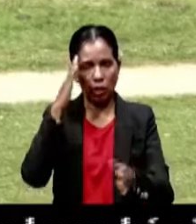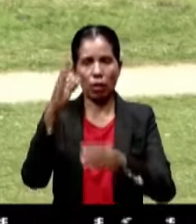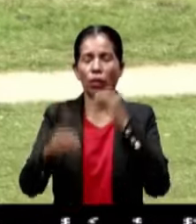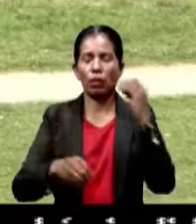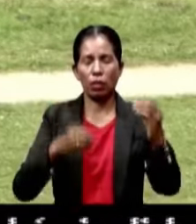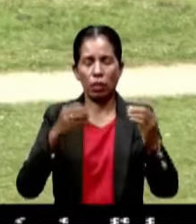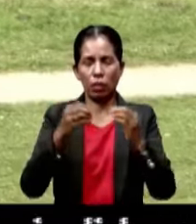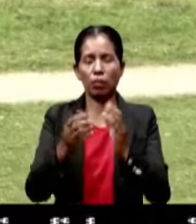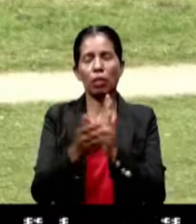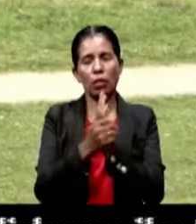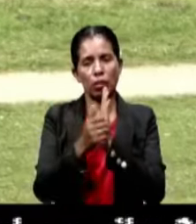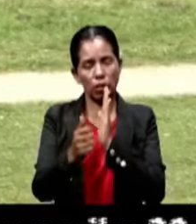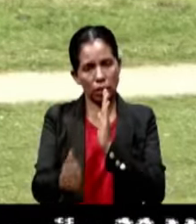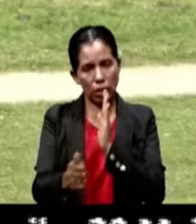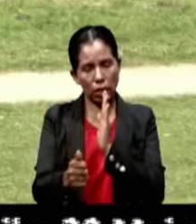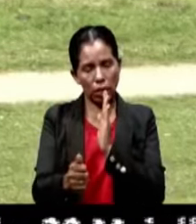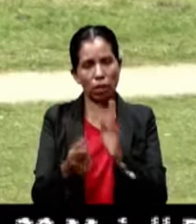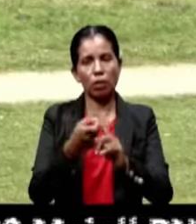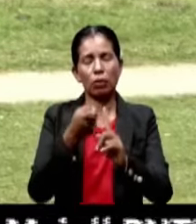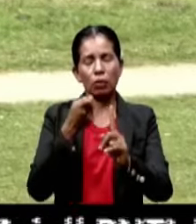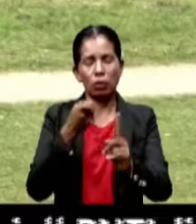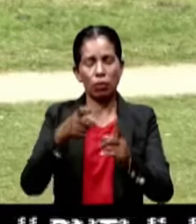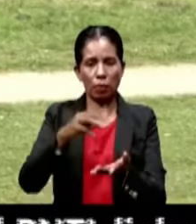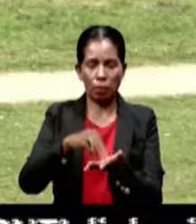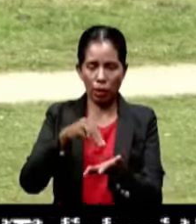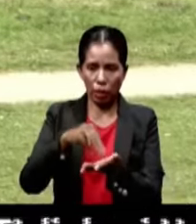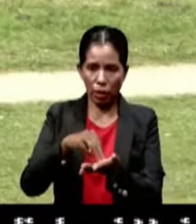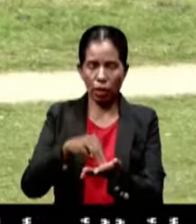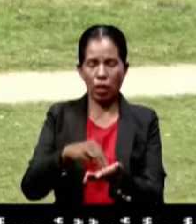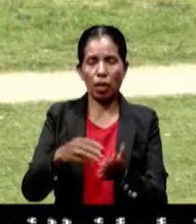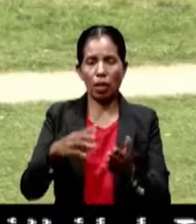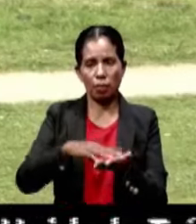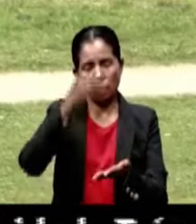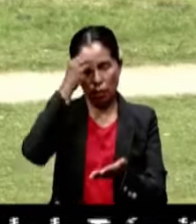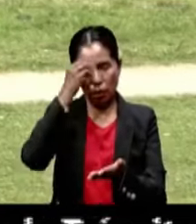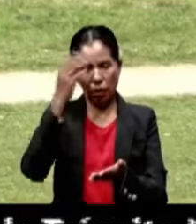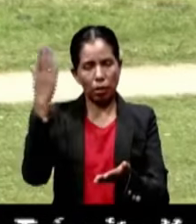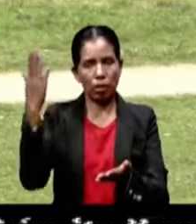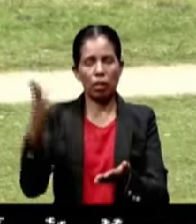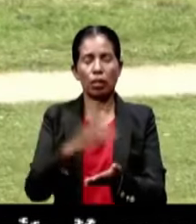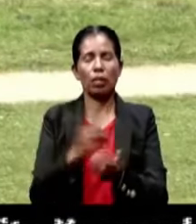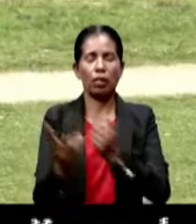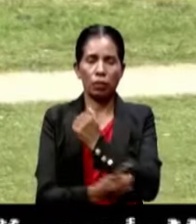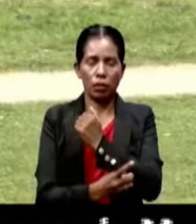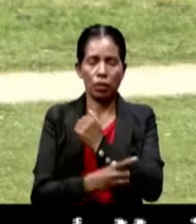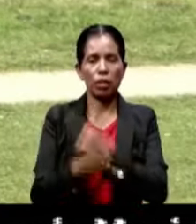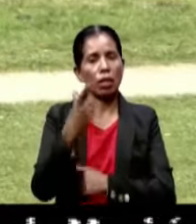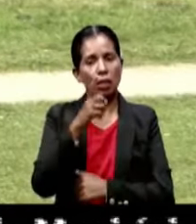no habilidade, lihus o matéria-aprendizagem, especificamente, e a disciplina língua